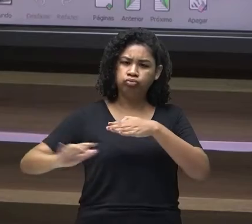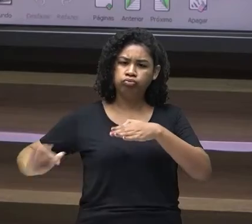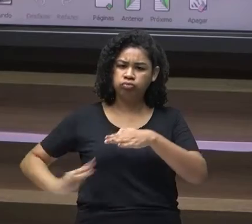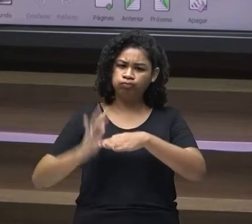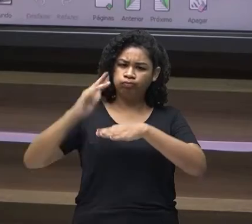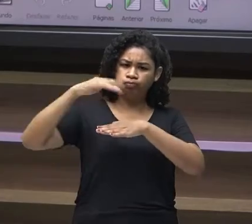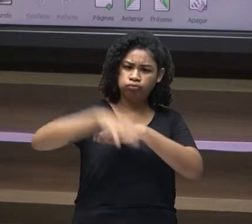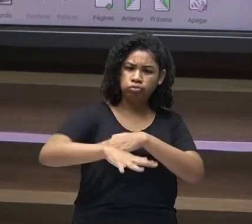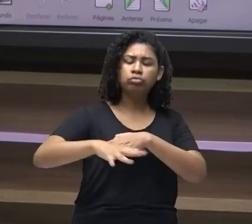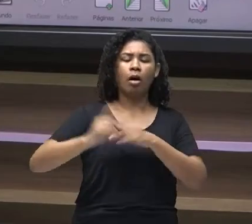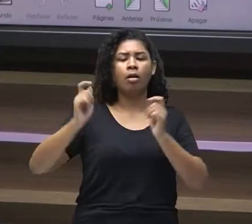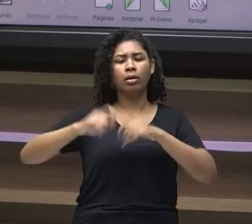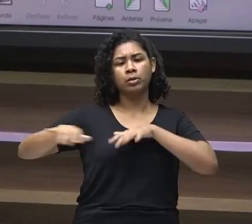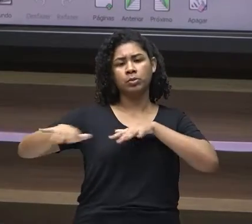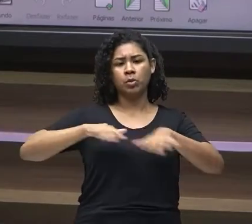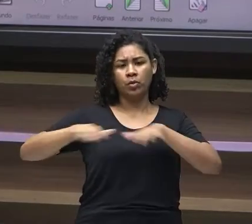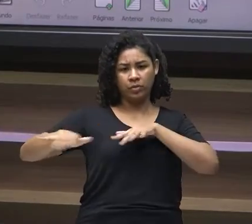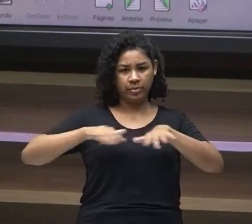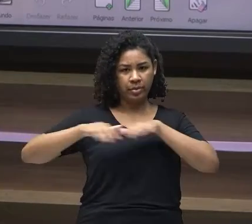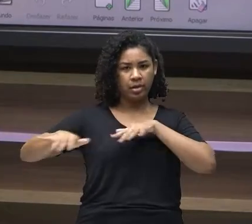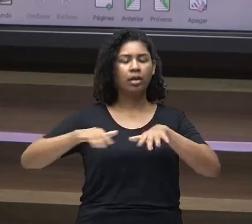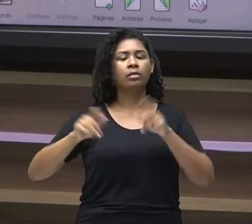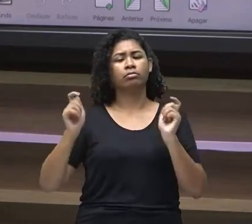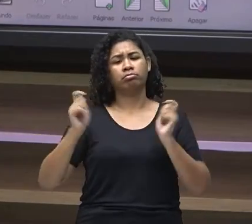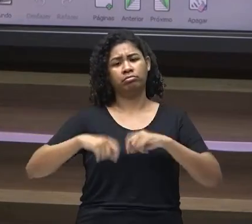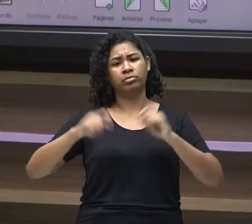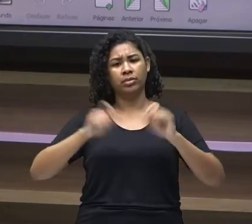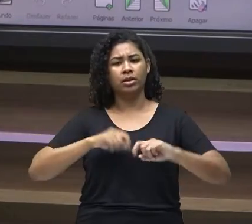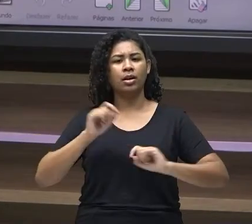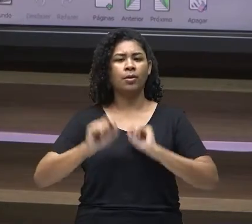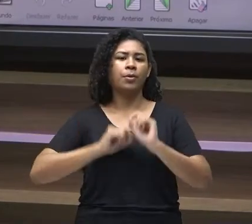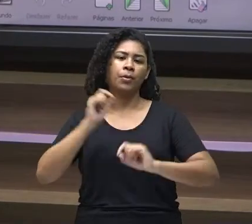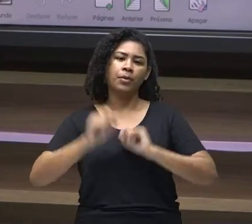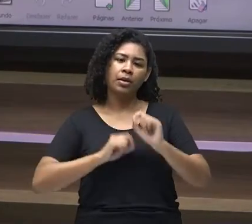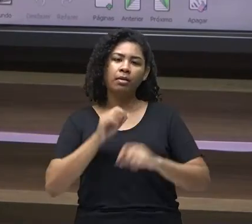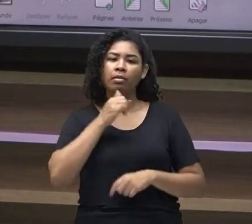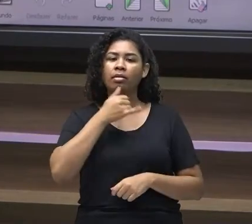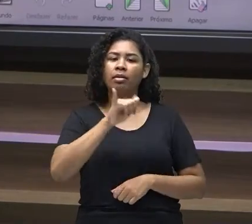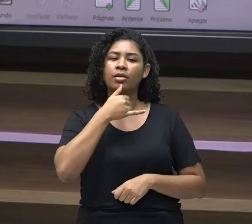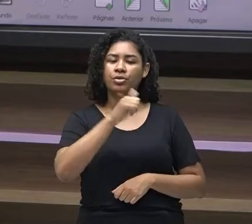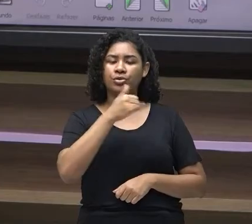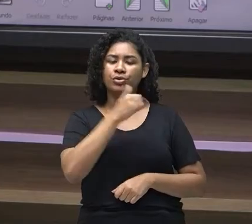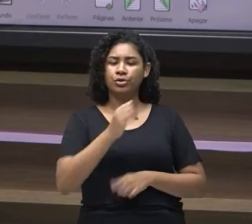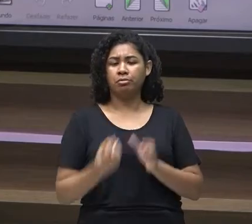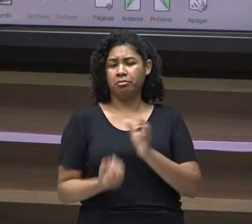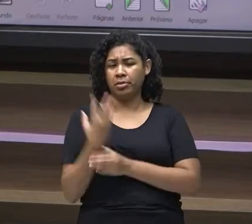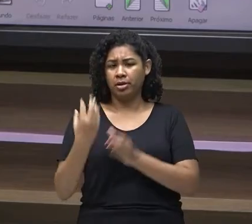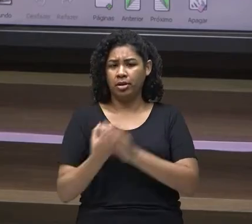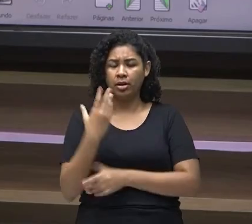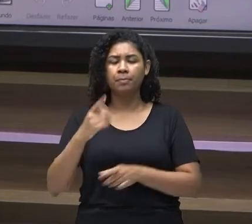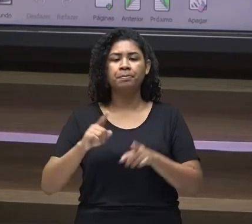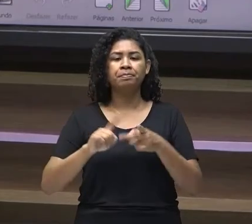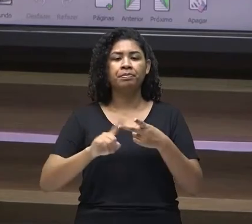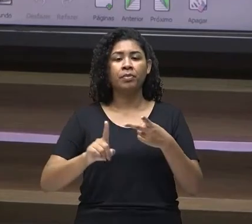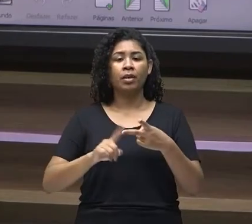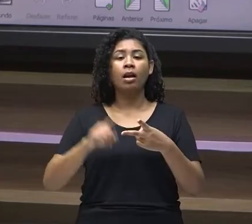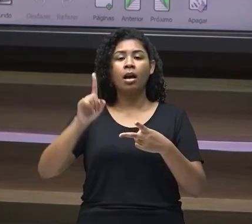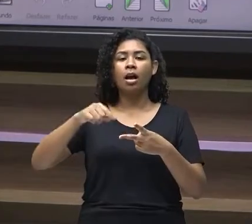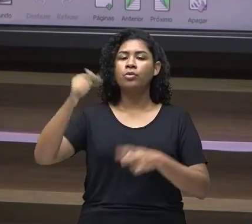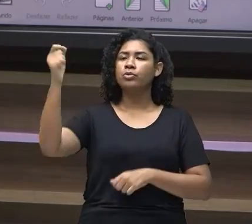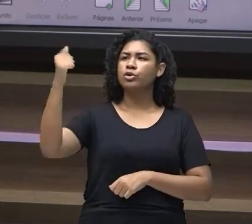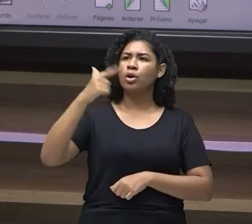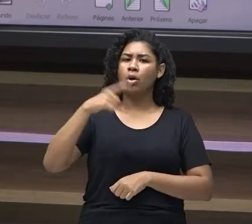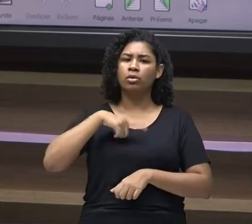movimentar a turbina e do movimento da turbina gerar a energia elétrica. Tem a energia solar, né?